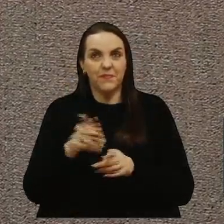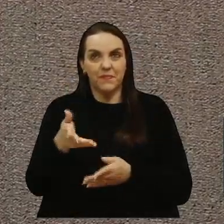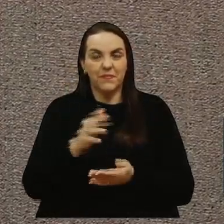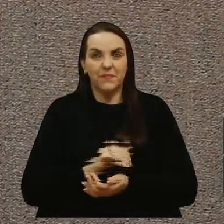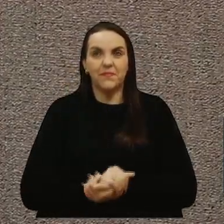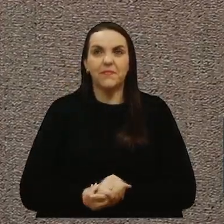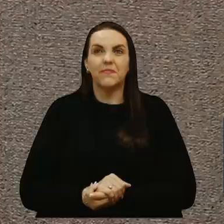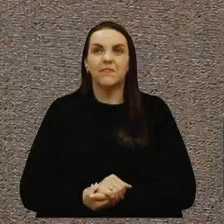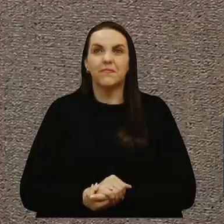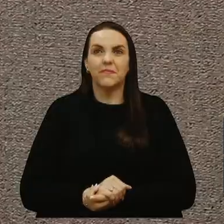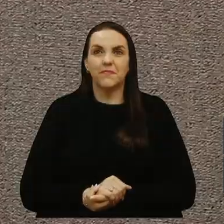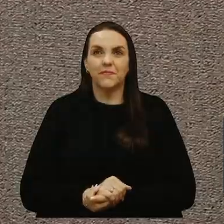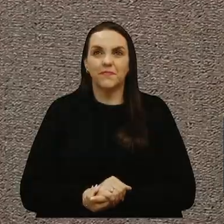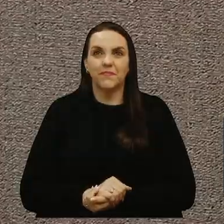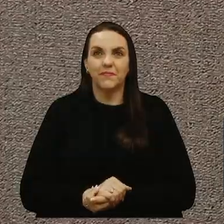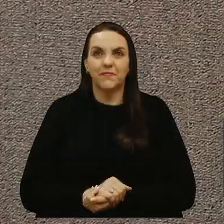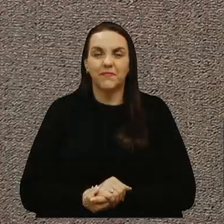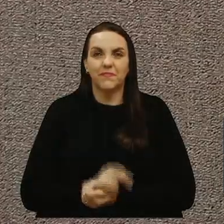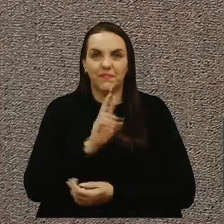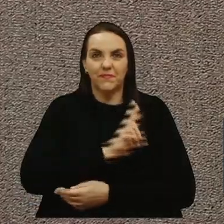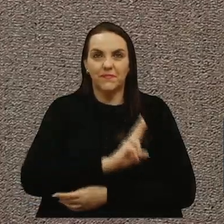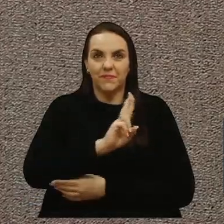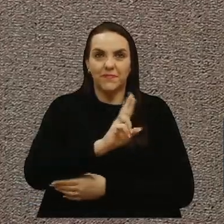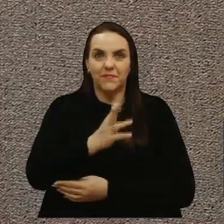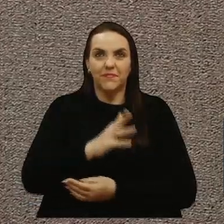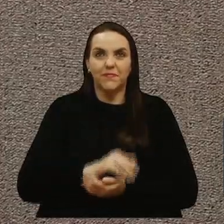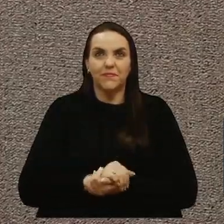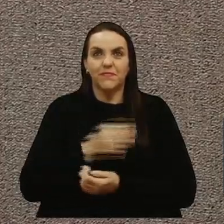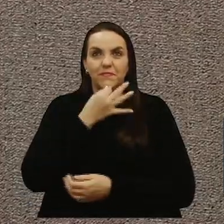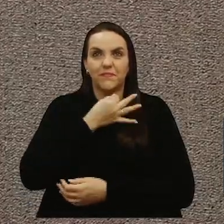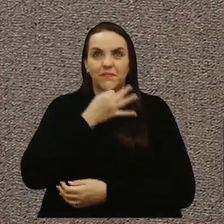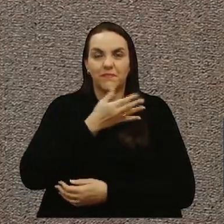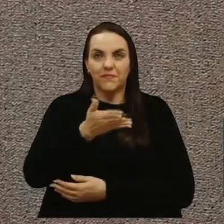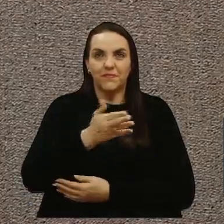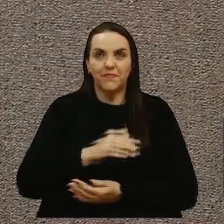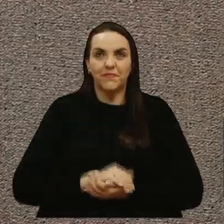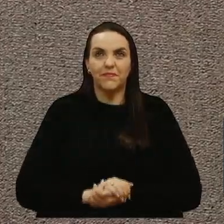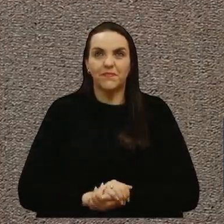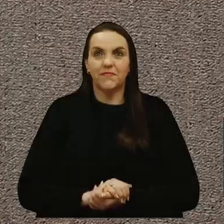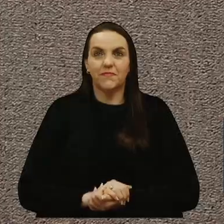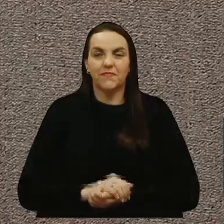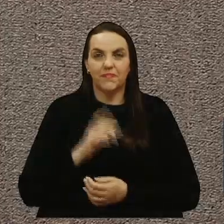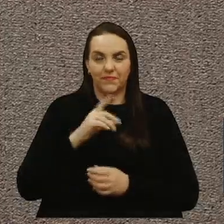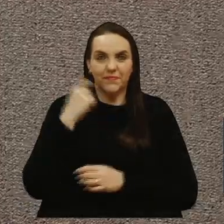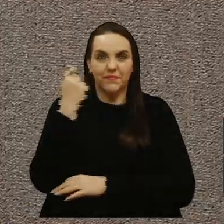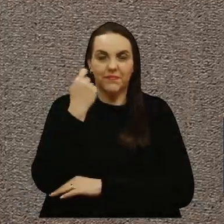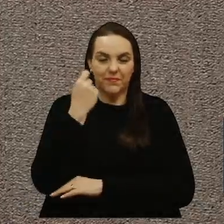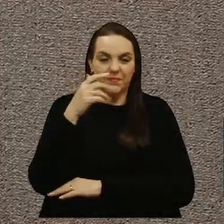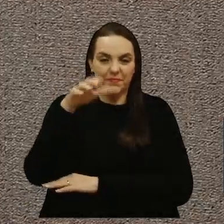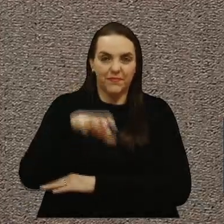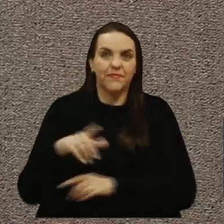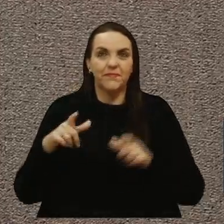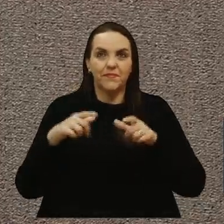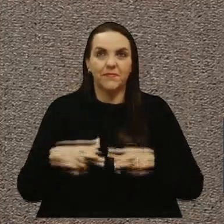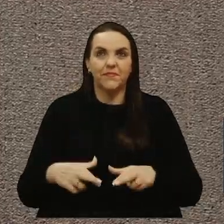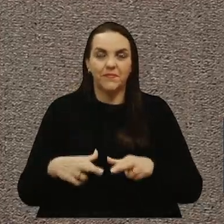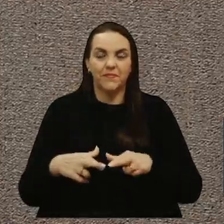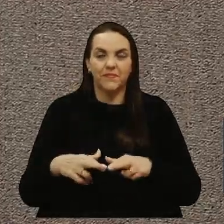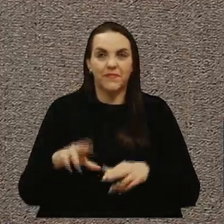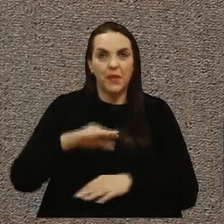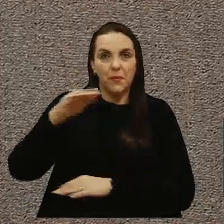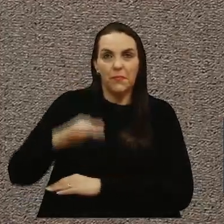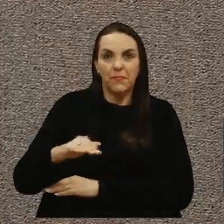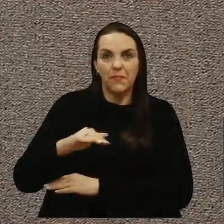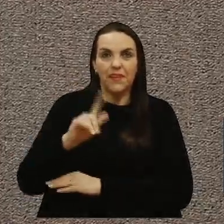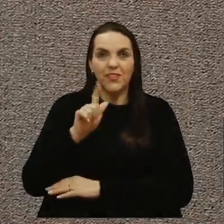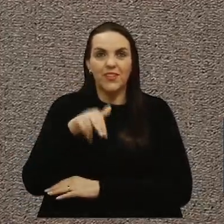vereador Pedro Cuba, nosso representante de Caxias do Sul, do Rio Grande do Sul, da região sul, no Pequenos Gênios, programa lá do Luciano